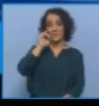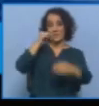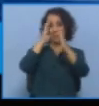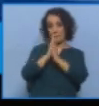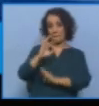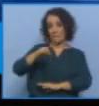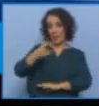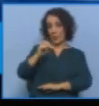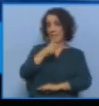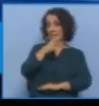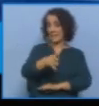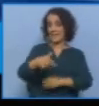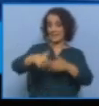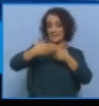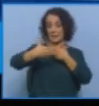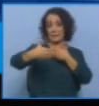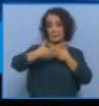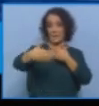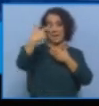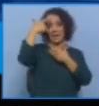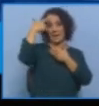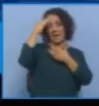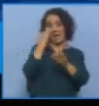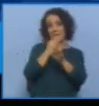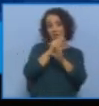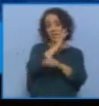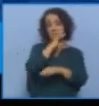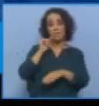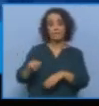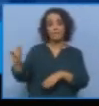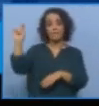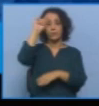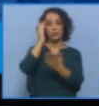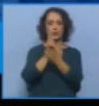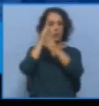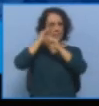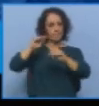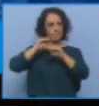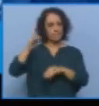Semana de Seminários, também recordamos a todos que devem viver em missão.